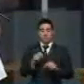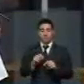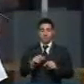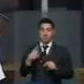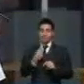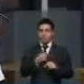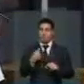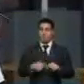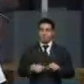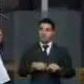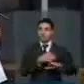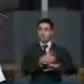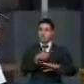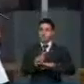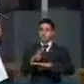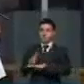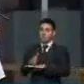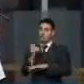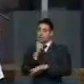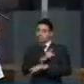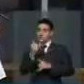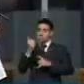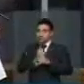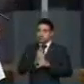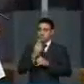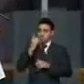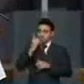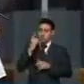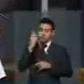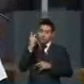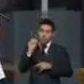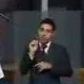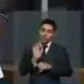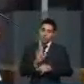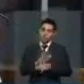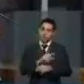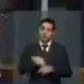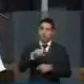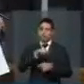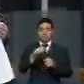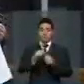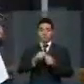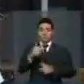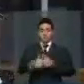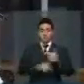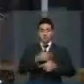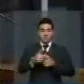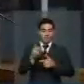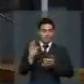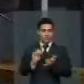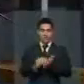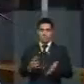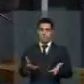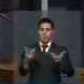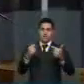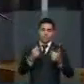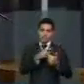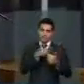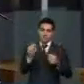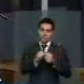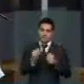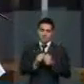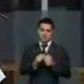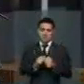espaços de poder para ajudá-los a fazer o trabalho tão primoroso que faz. Eu